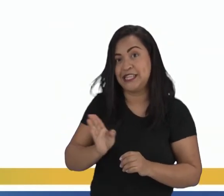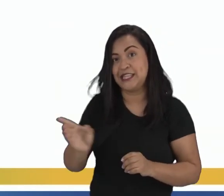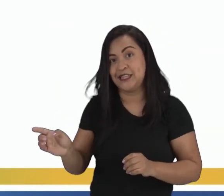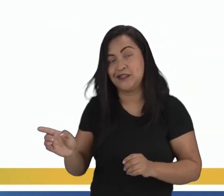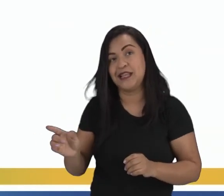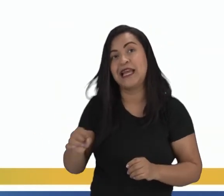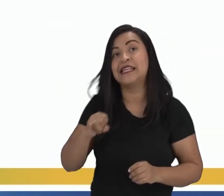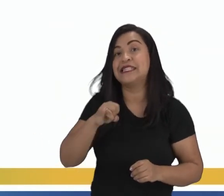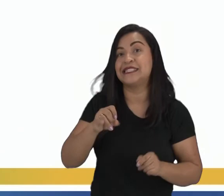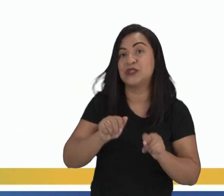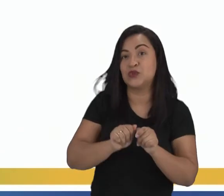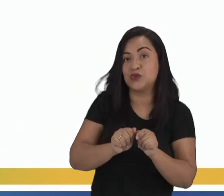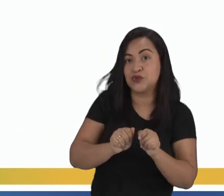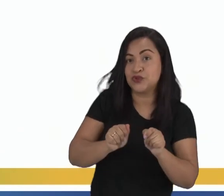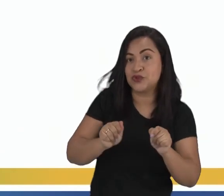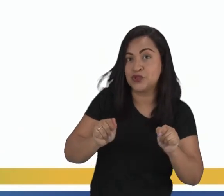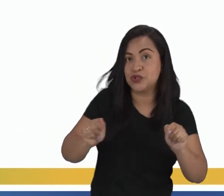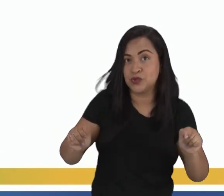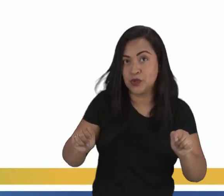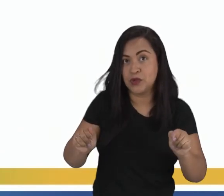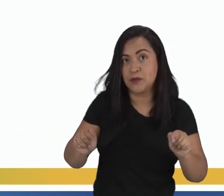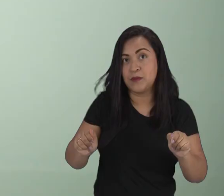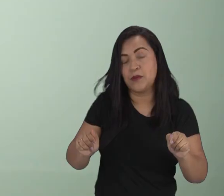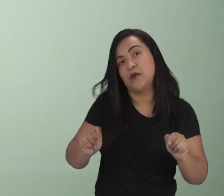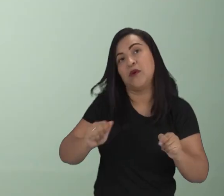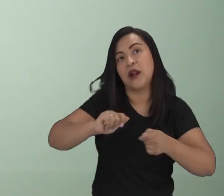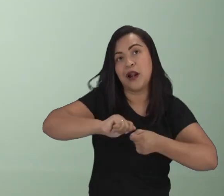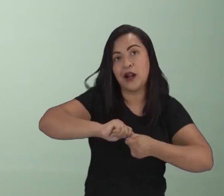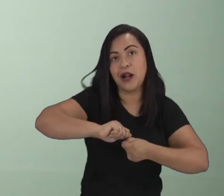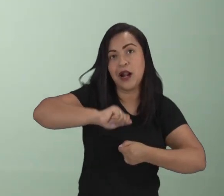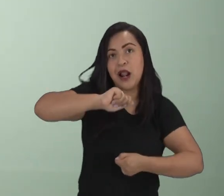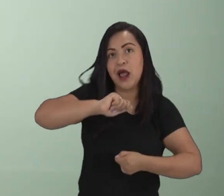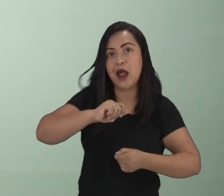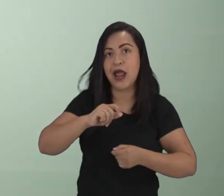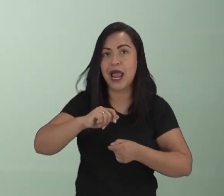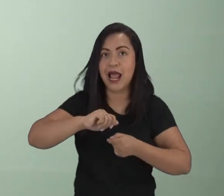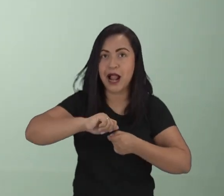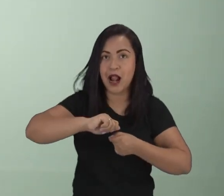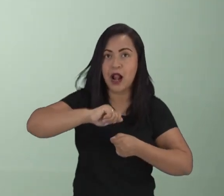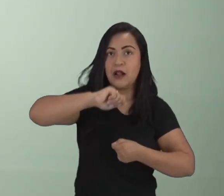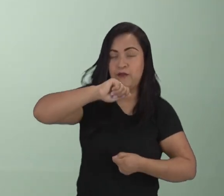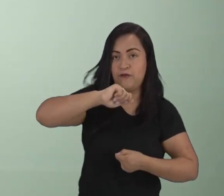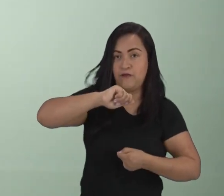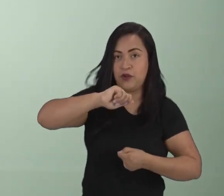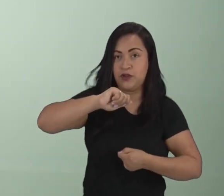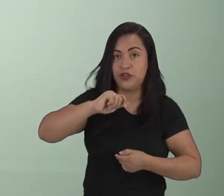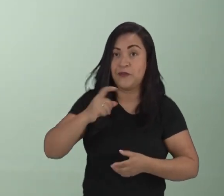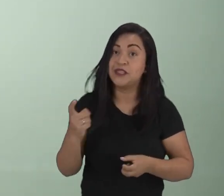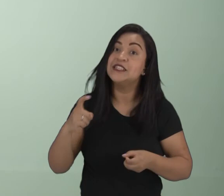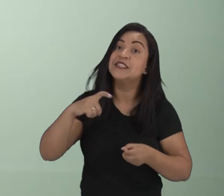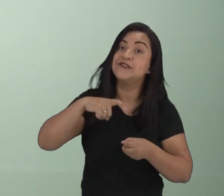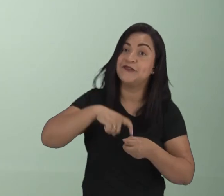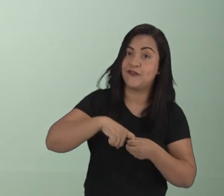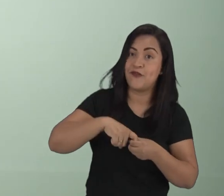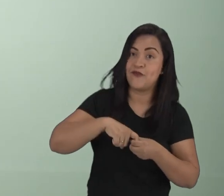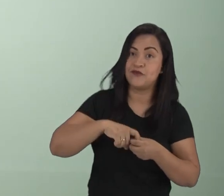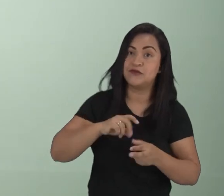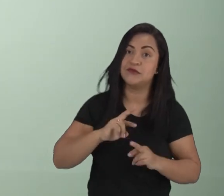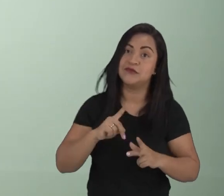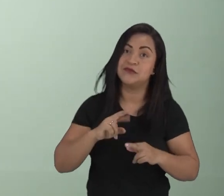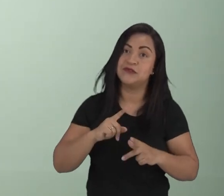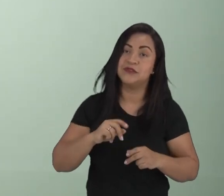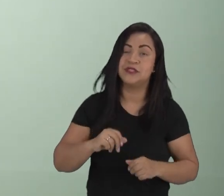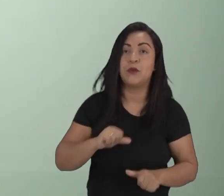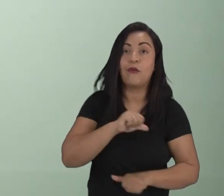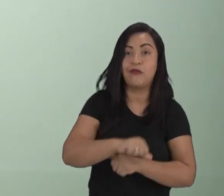força externa. A mola vai tender a voltar para o seu estado de equilíbrio contra esse movimento, contra essa